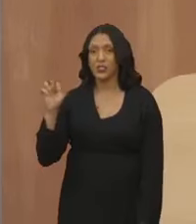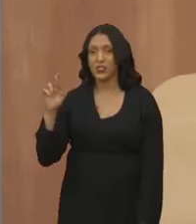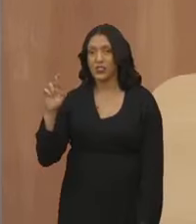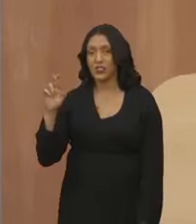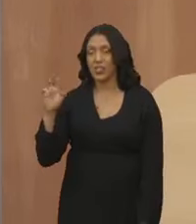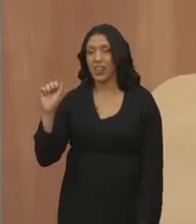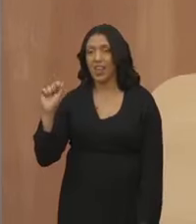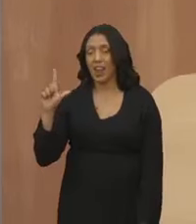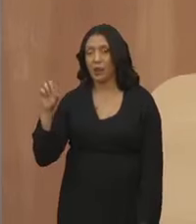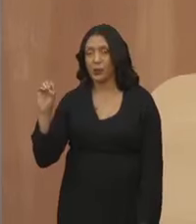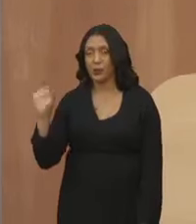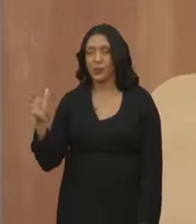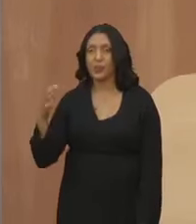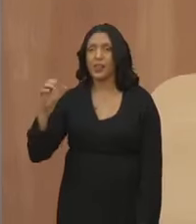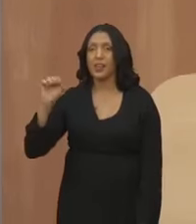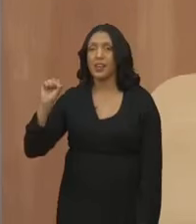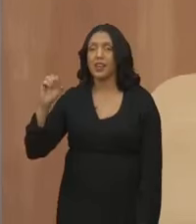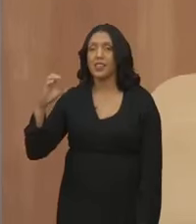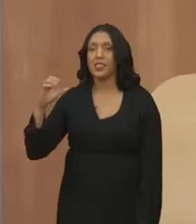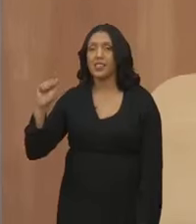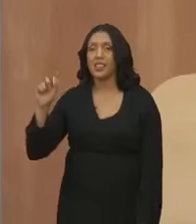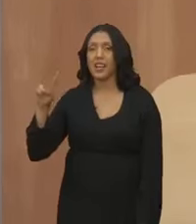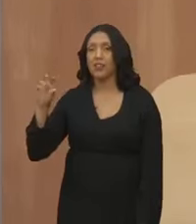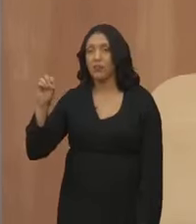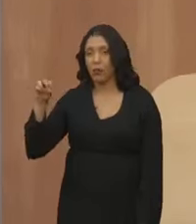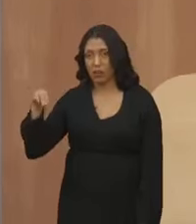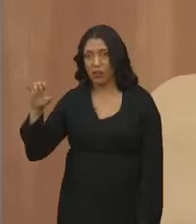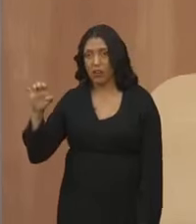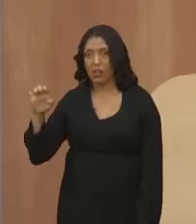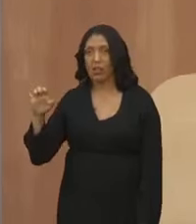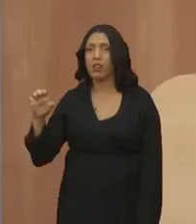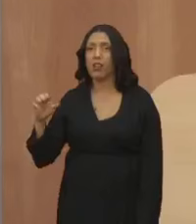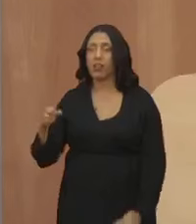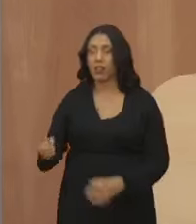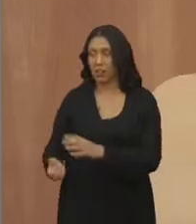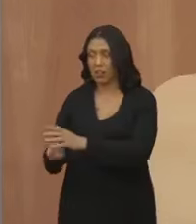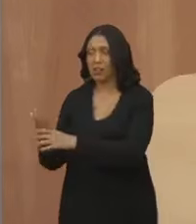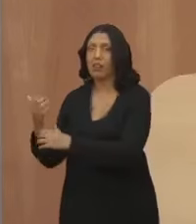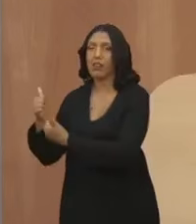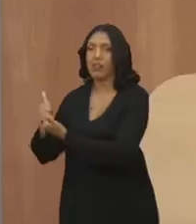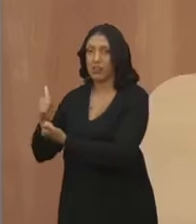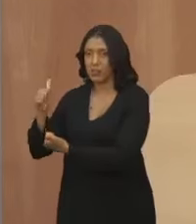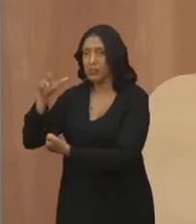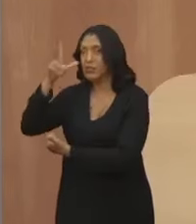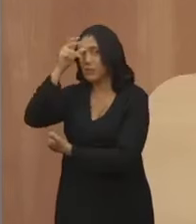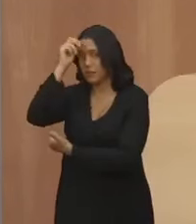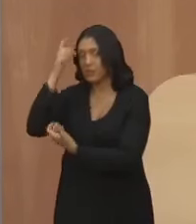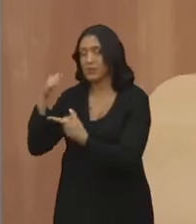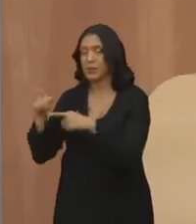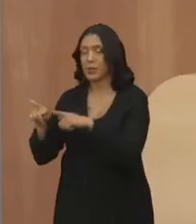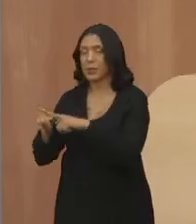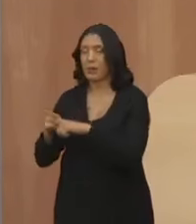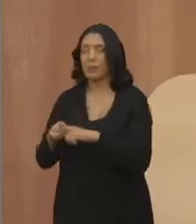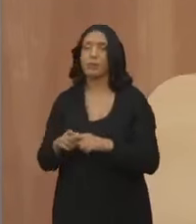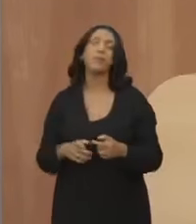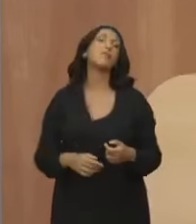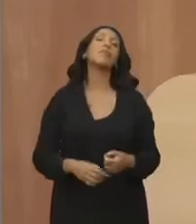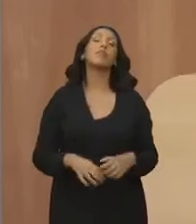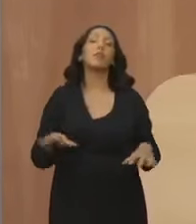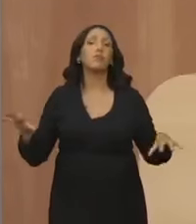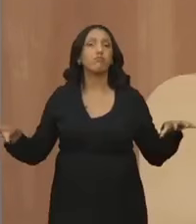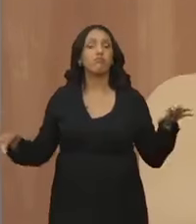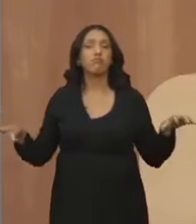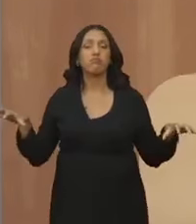de Estrutura Municipal e da outras providências. Confesso que, no começo, eu estava